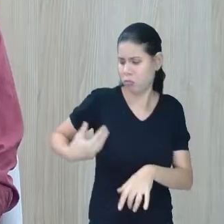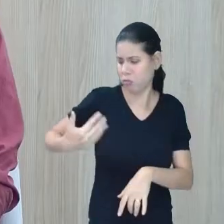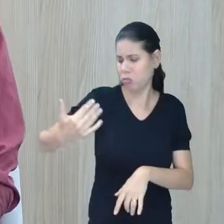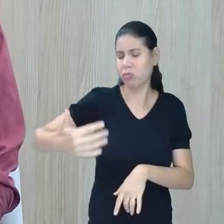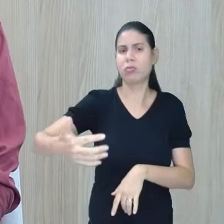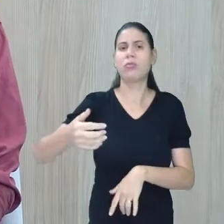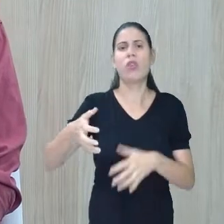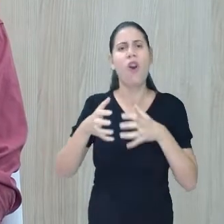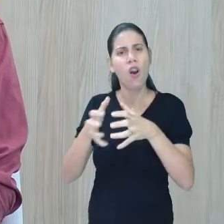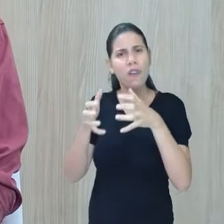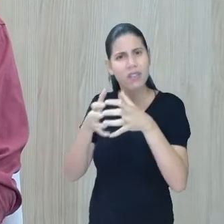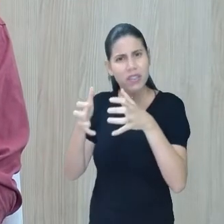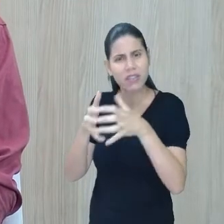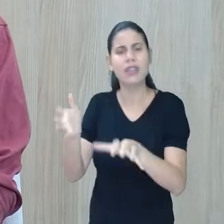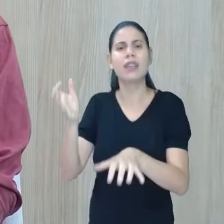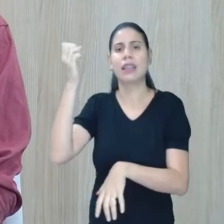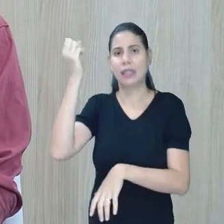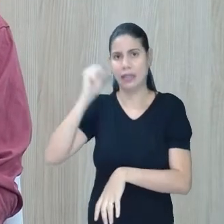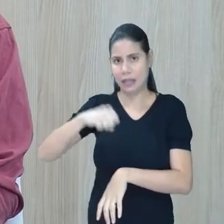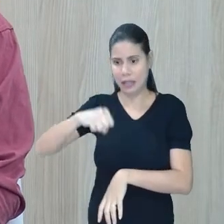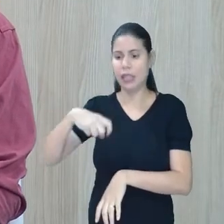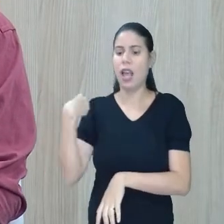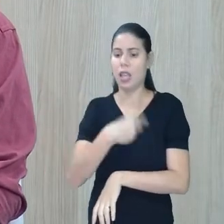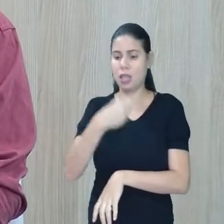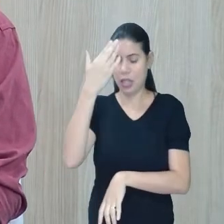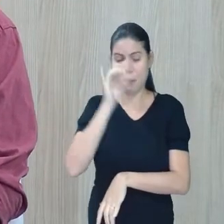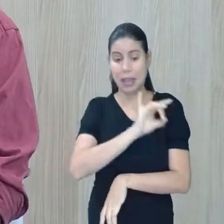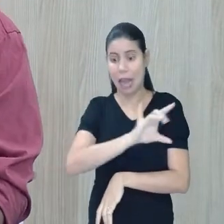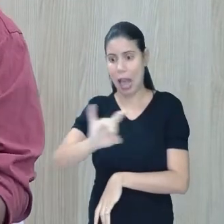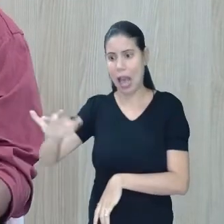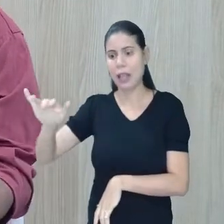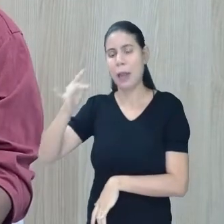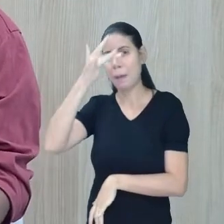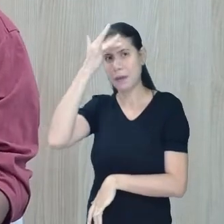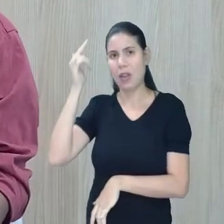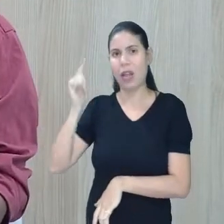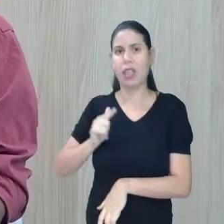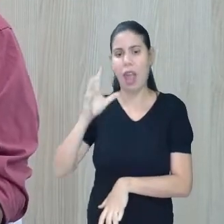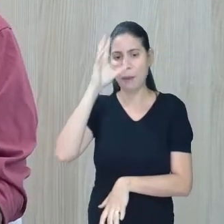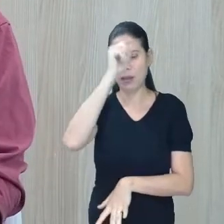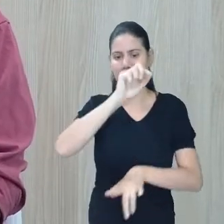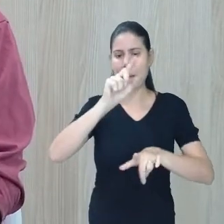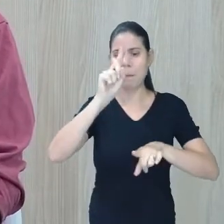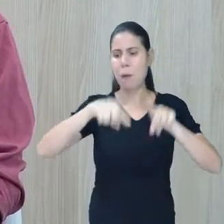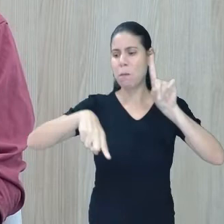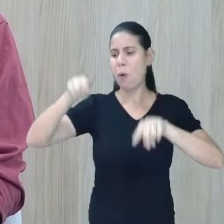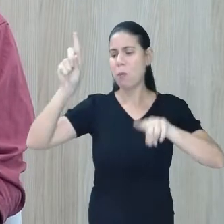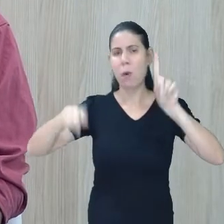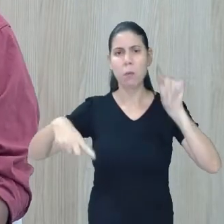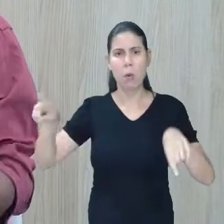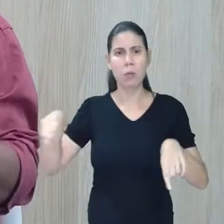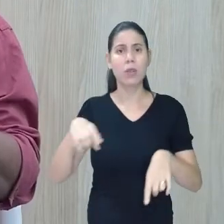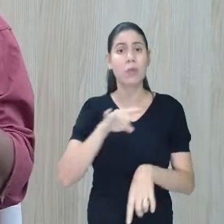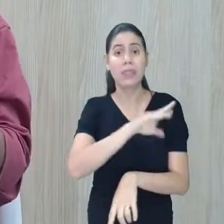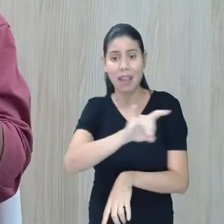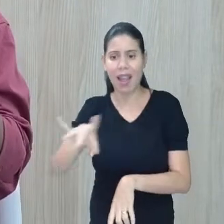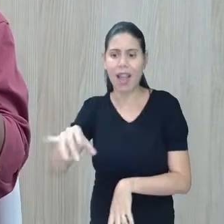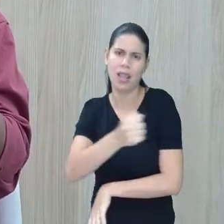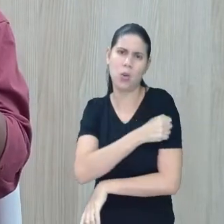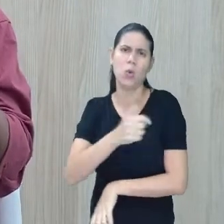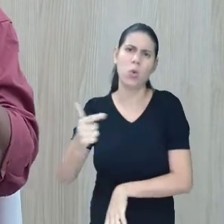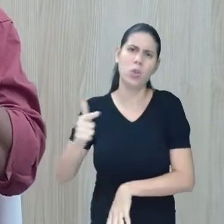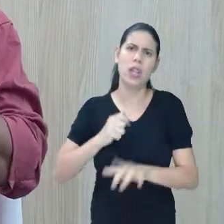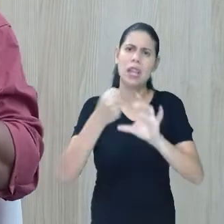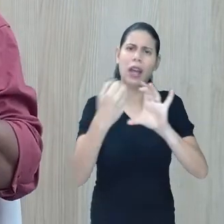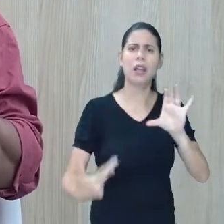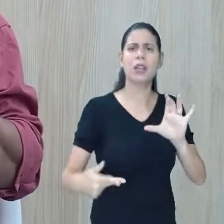que cada pessoa tem um tipo de aprendizado diferente. E com as Isso. pessoas surdas são diferentes, né? Então, cada aluno tem a sua especificidade.